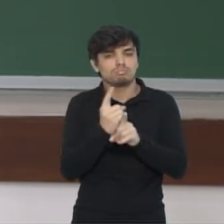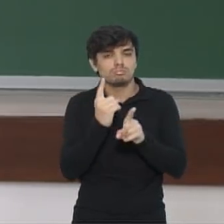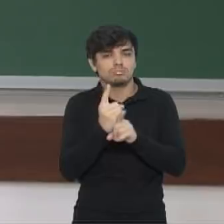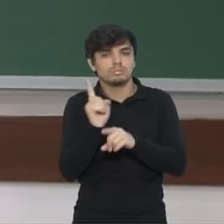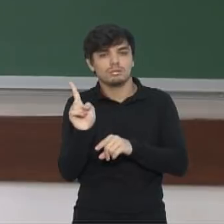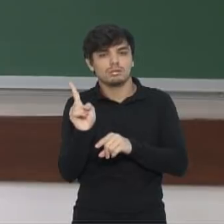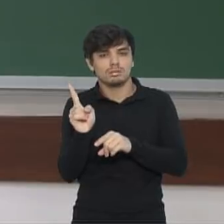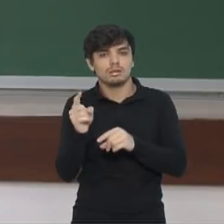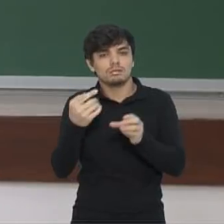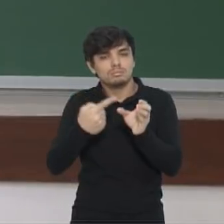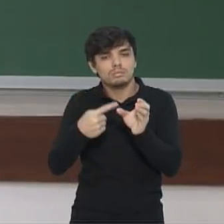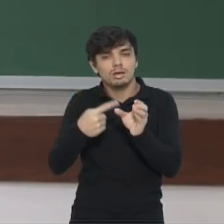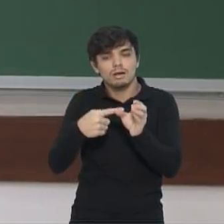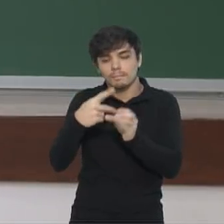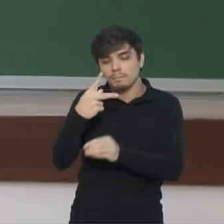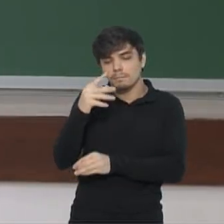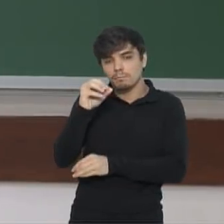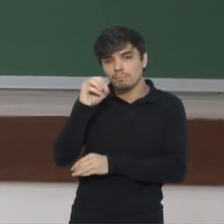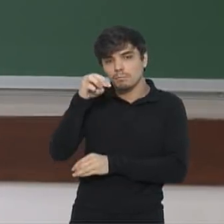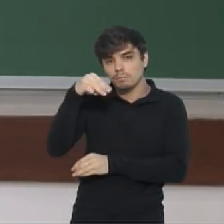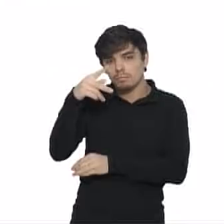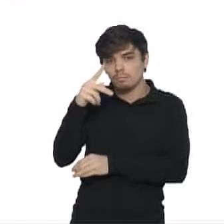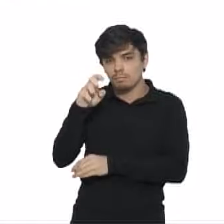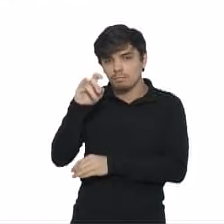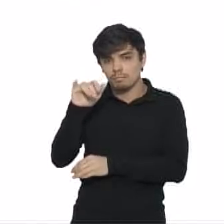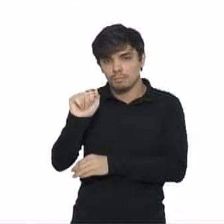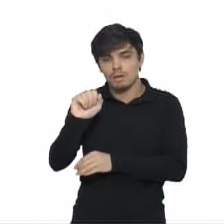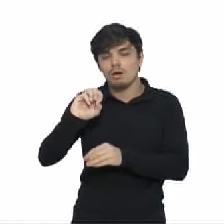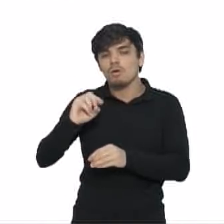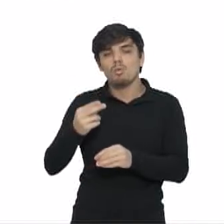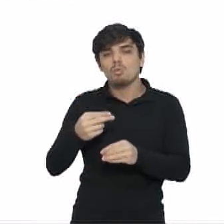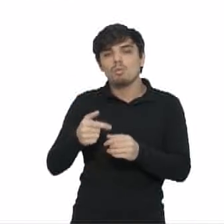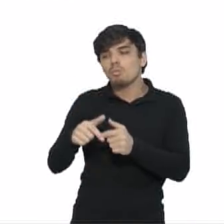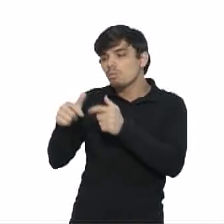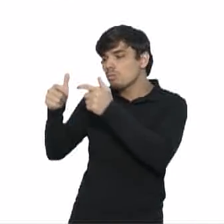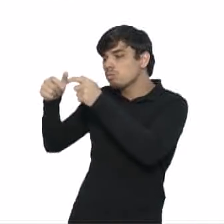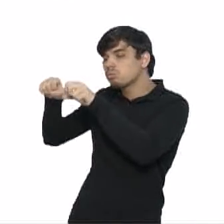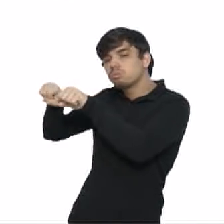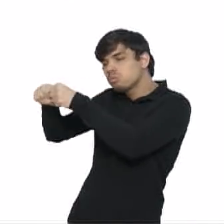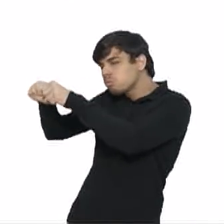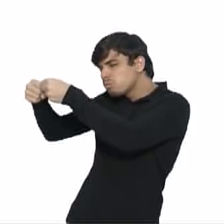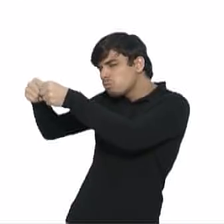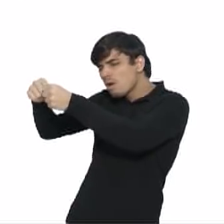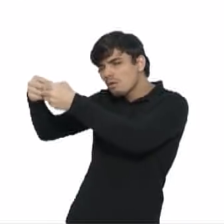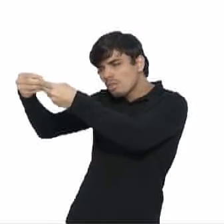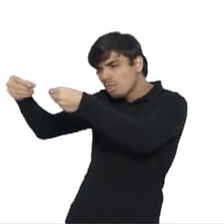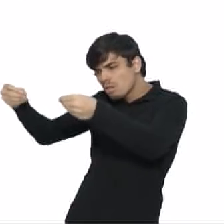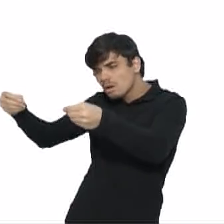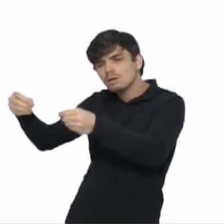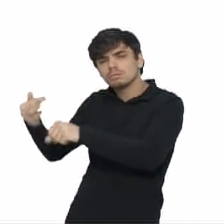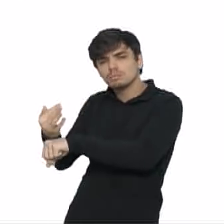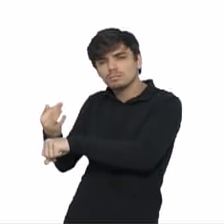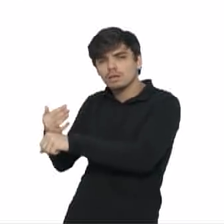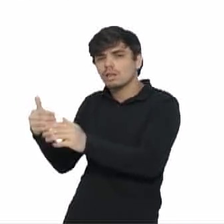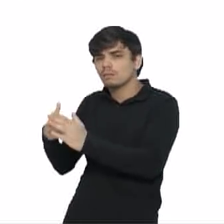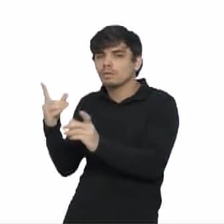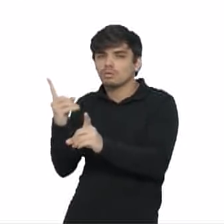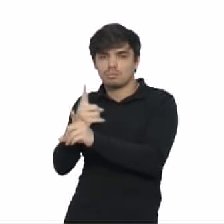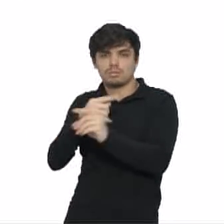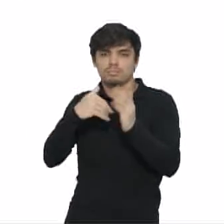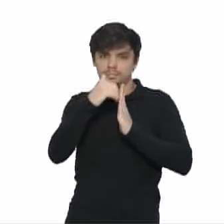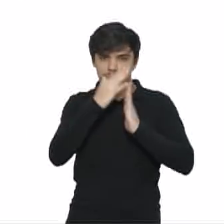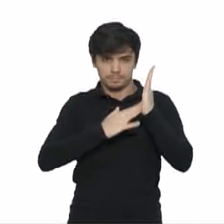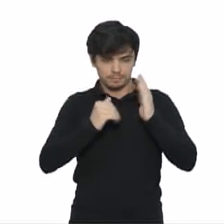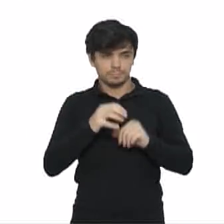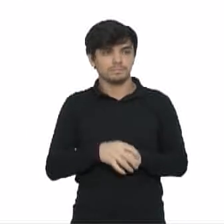lá na cidade de Pompeia, tá bom? Ou então em ruínas de algumas residências dos romanos, né, também foram encontradas